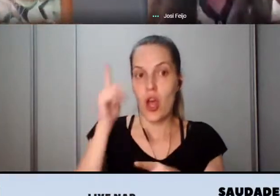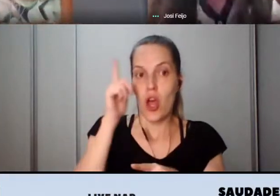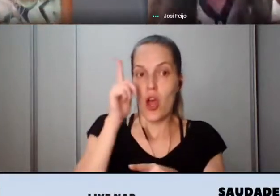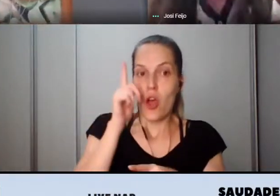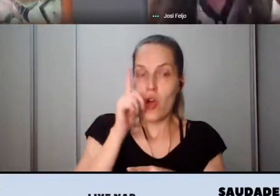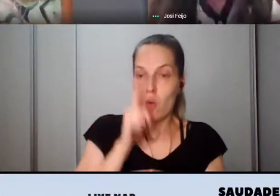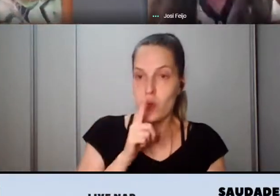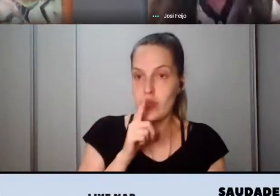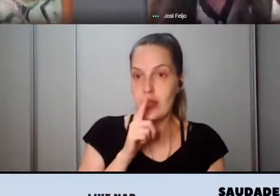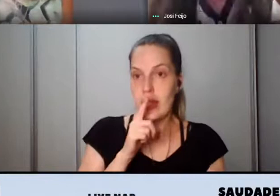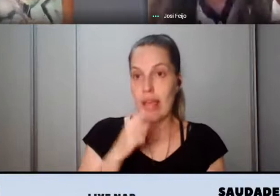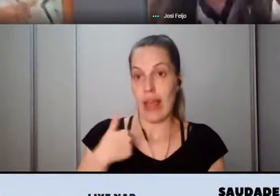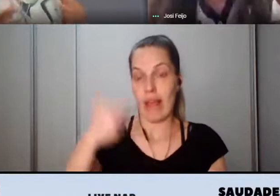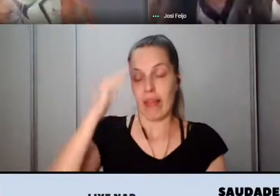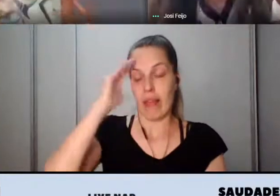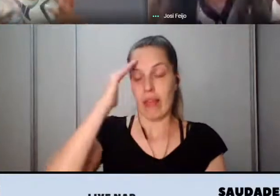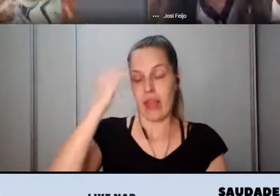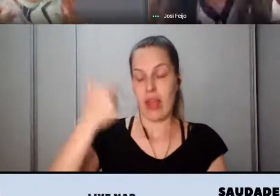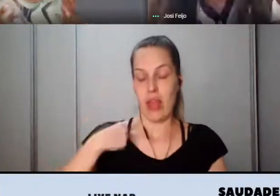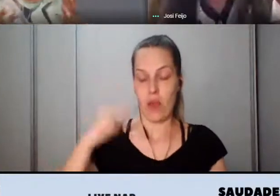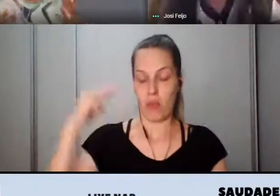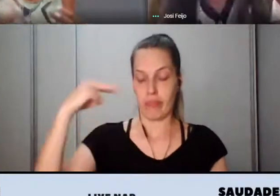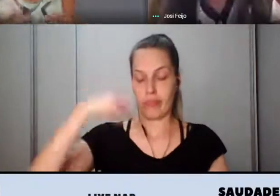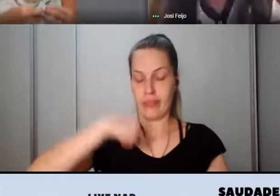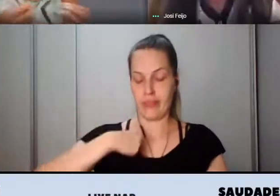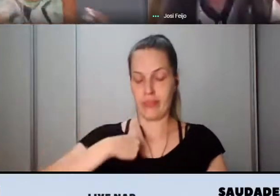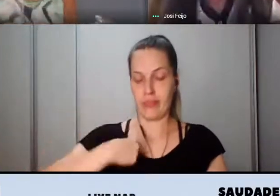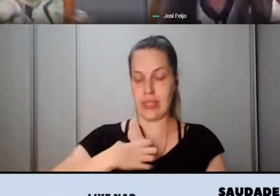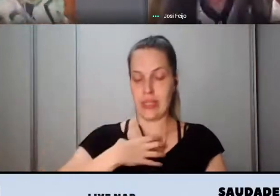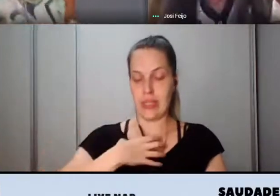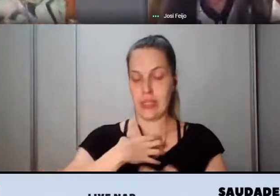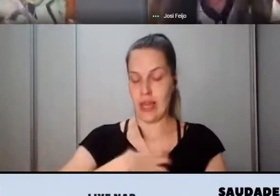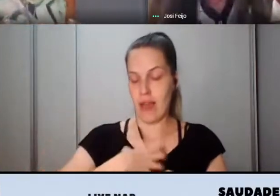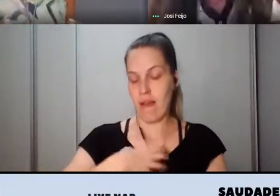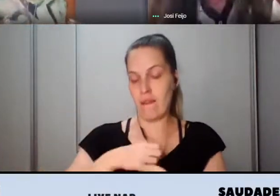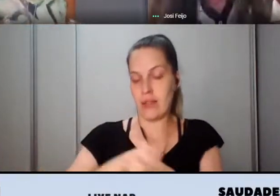esses sentimentos, para não sair por aí também espalhando